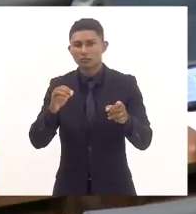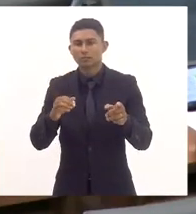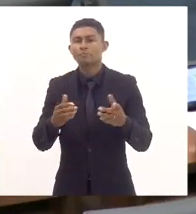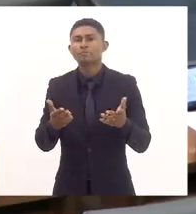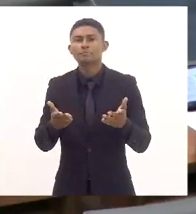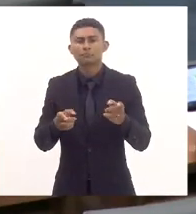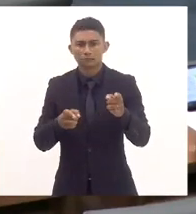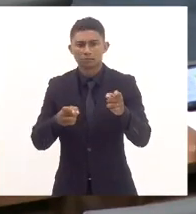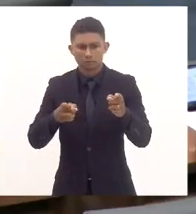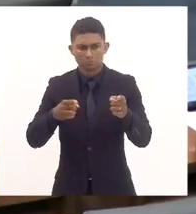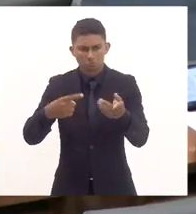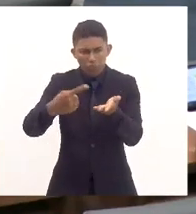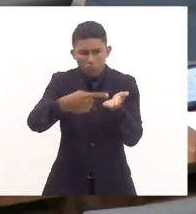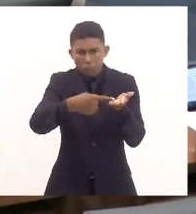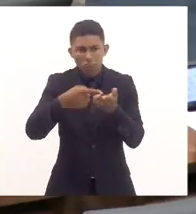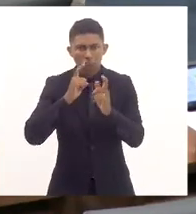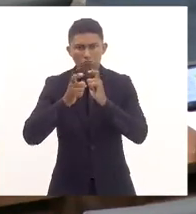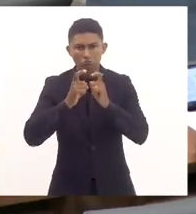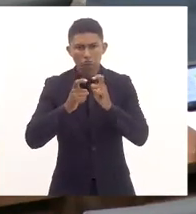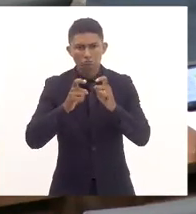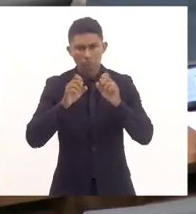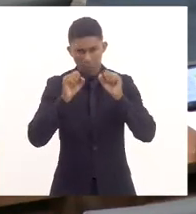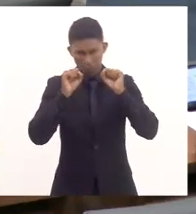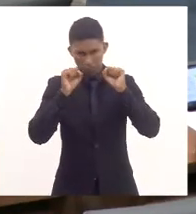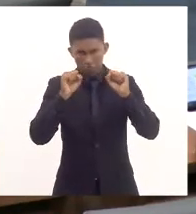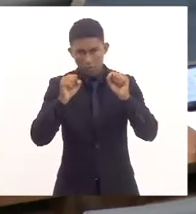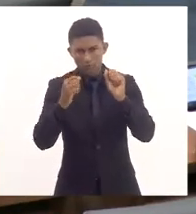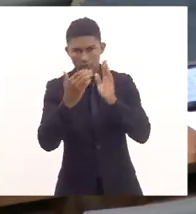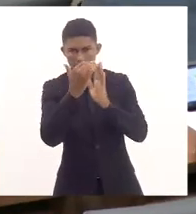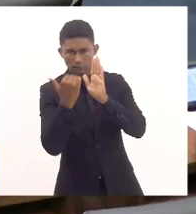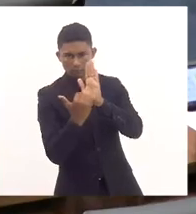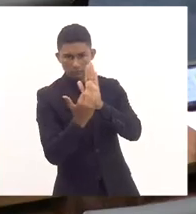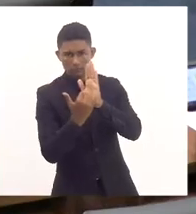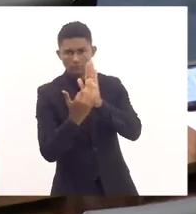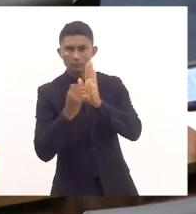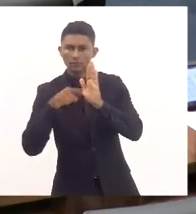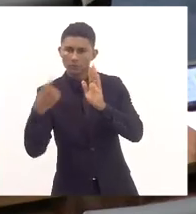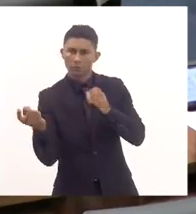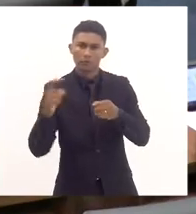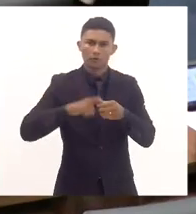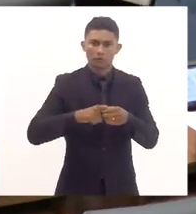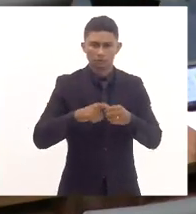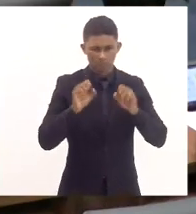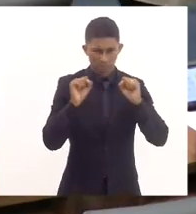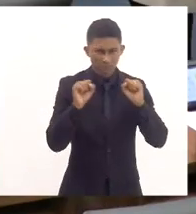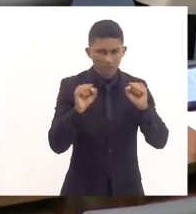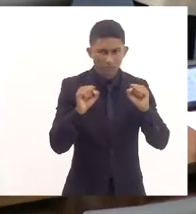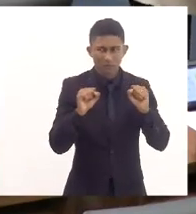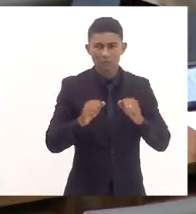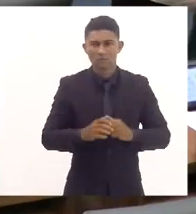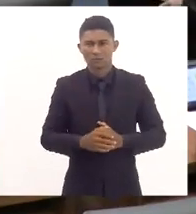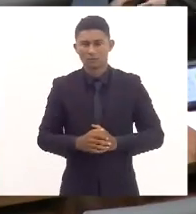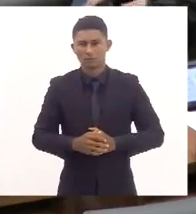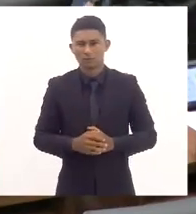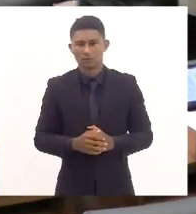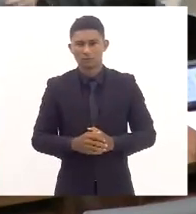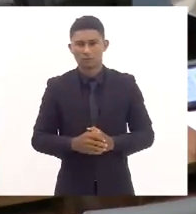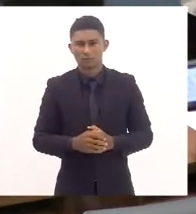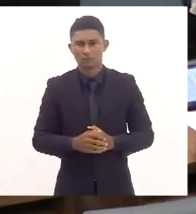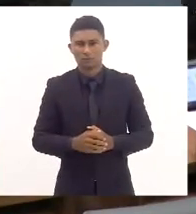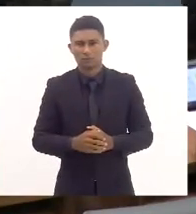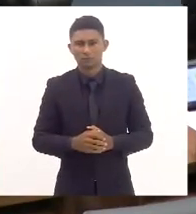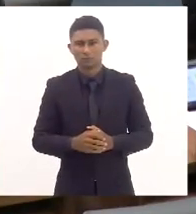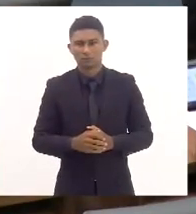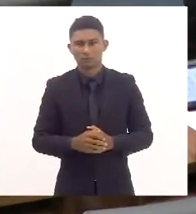Ah tá fazendo acordo eu posso avançar na próxima votação e retornamos a Esse